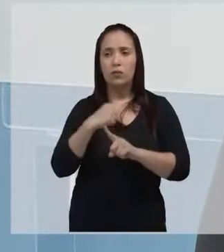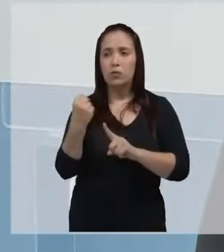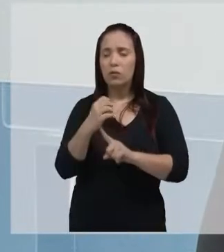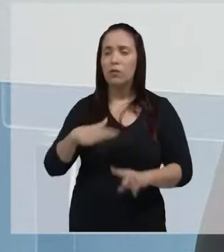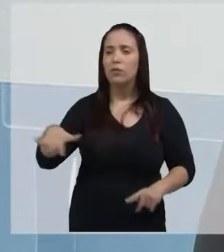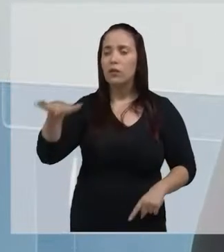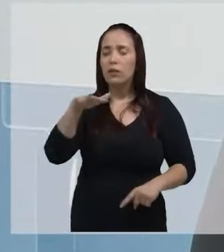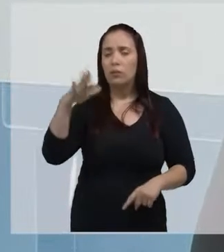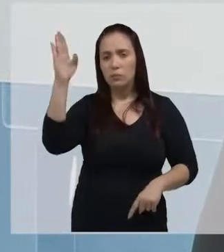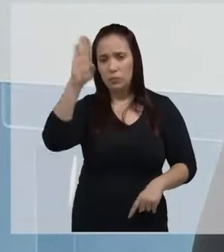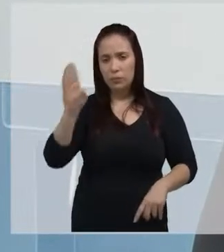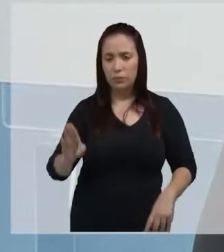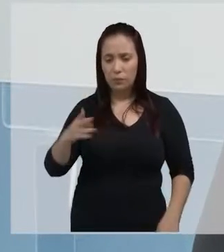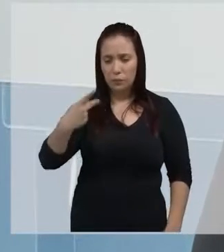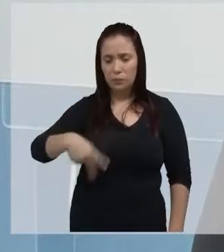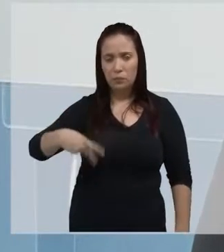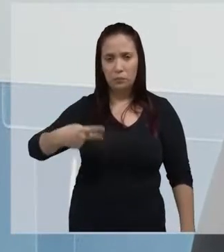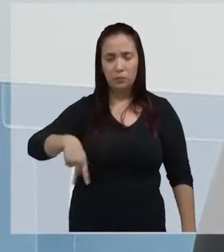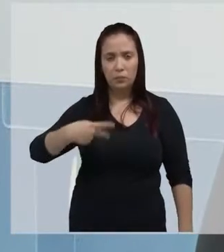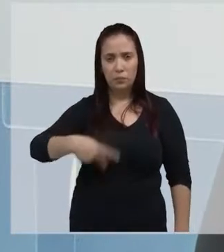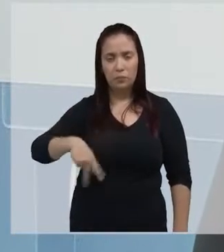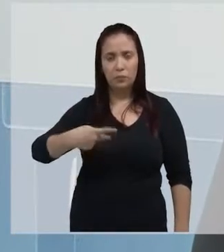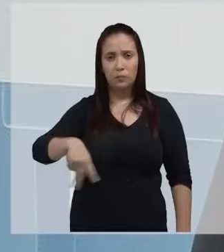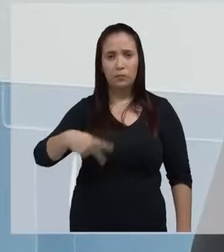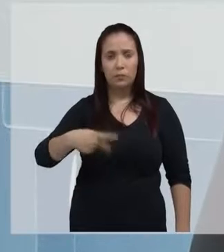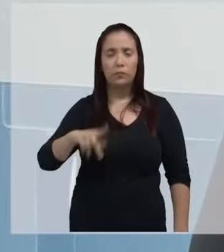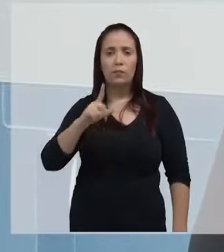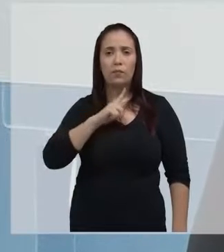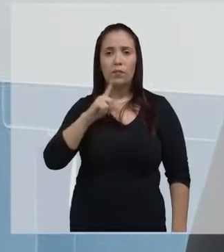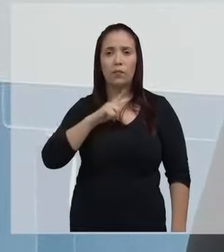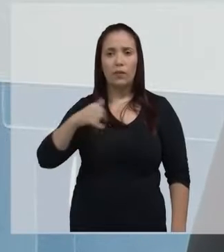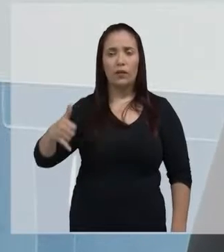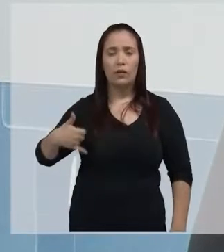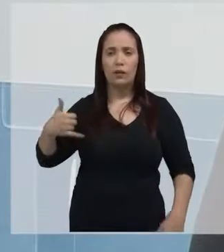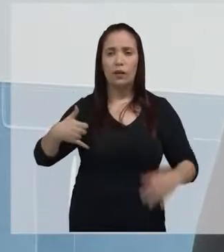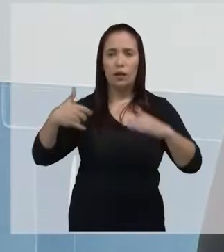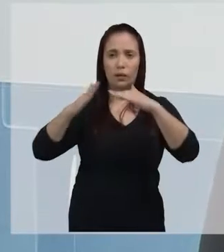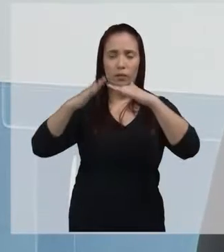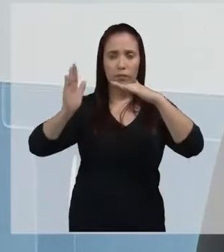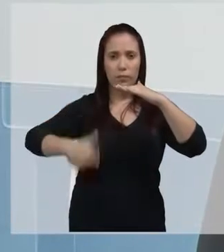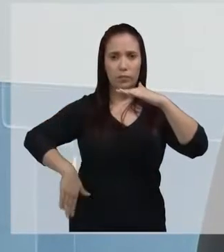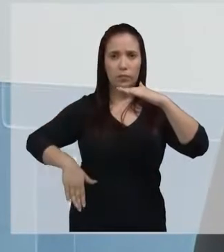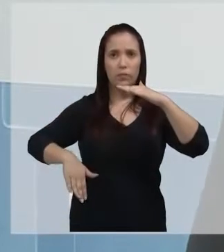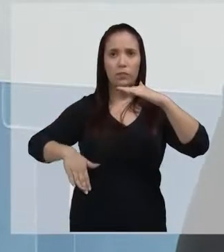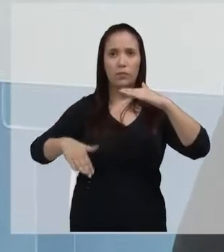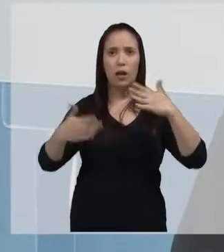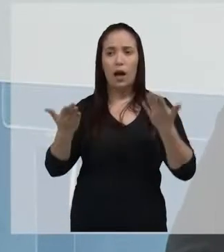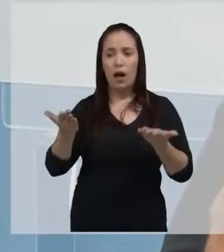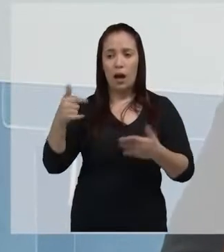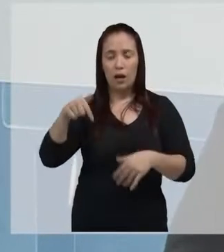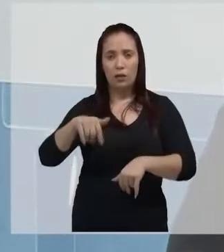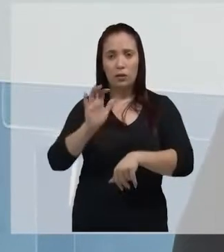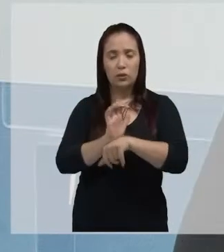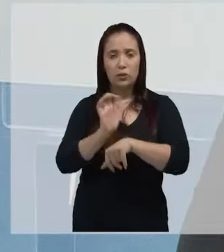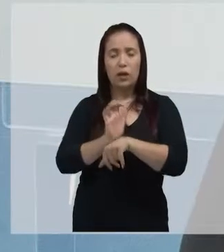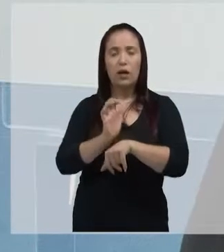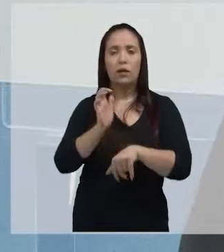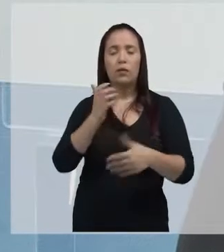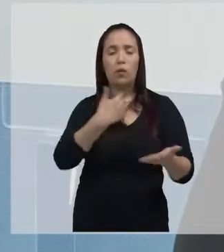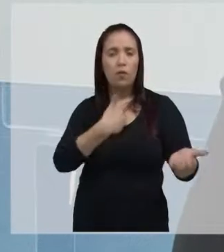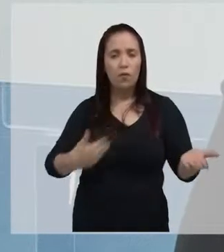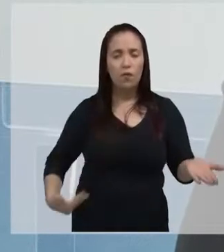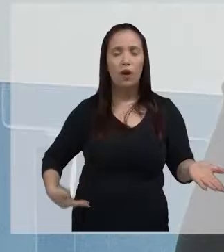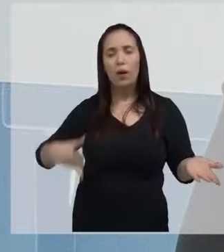brasileira, ela deixa de lado esse menor. Tem uma cultura. E o Estado e a Prefeitura não